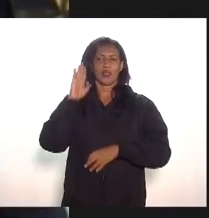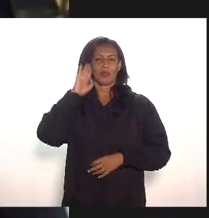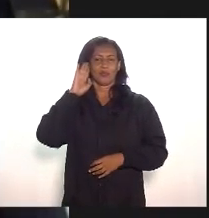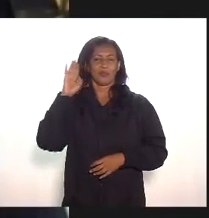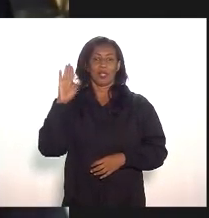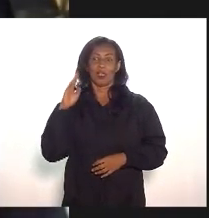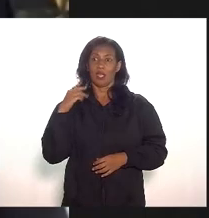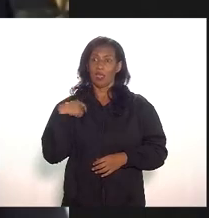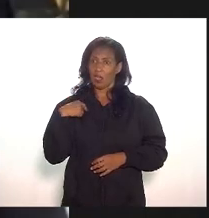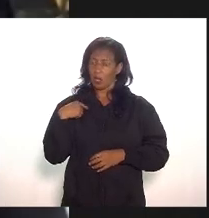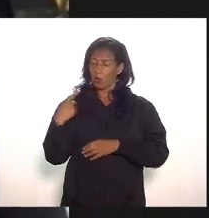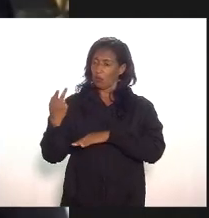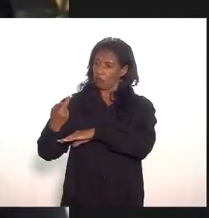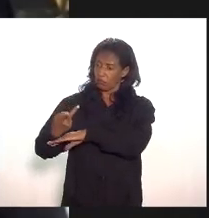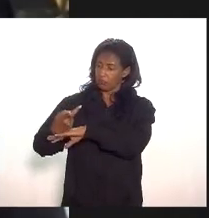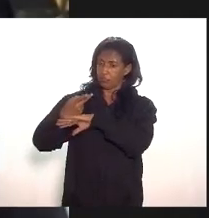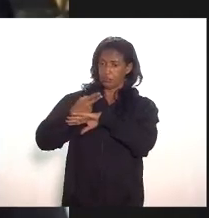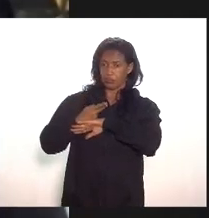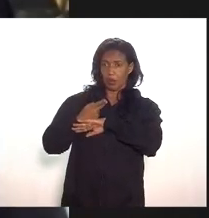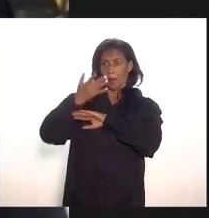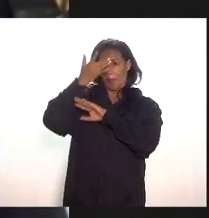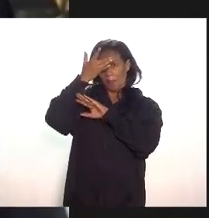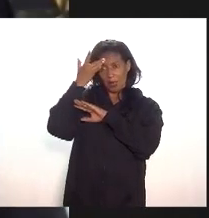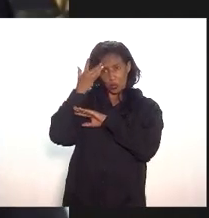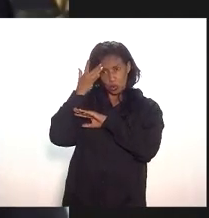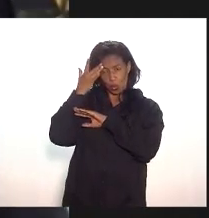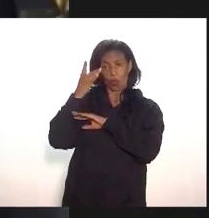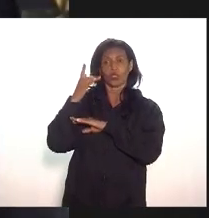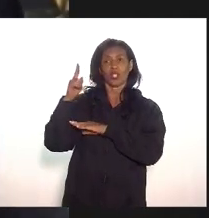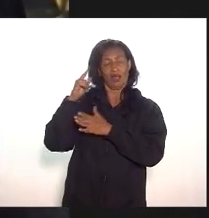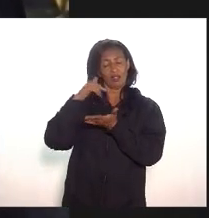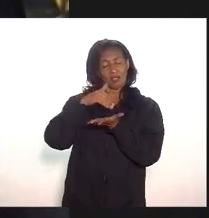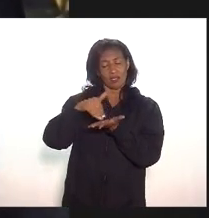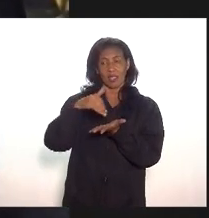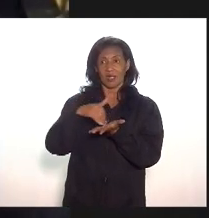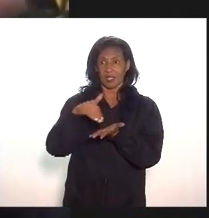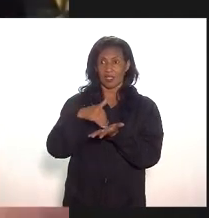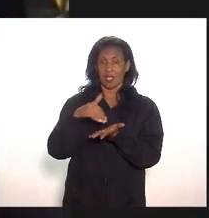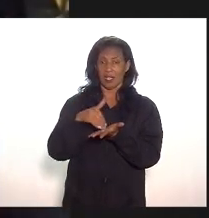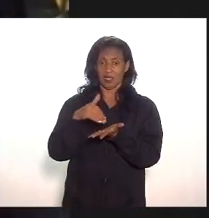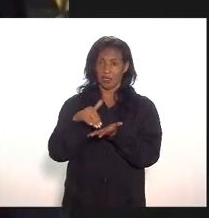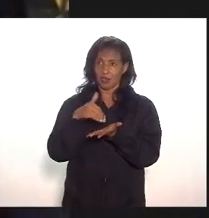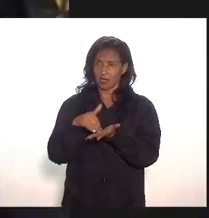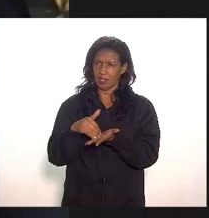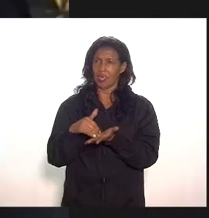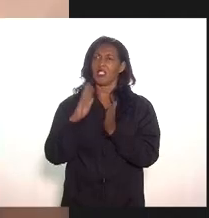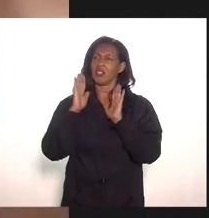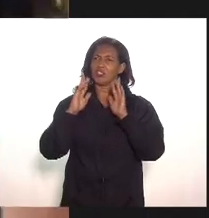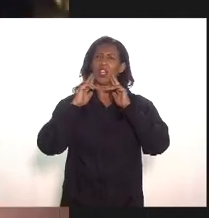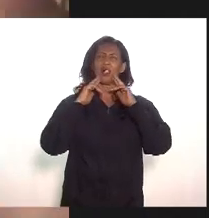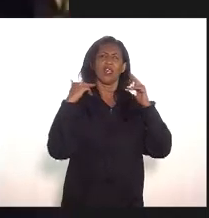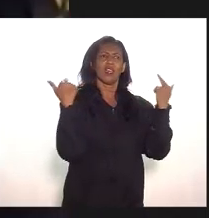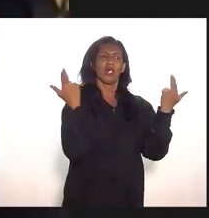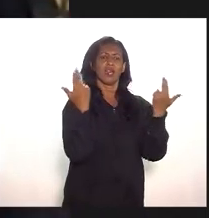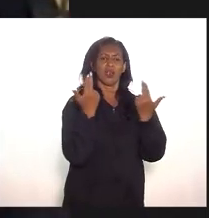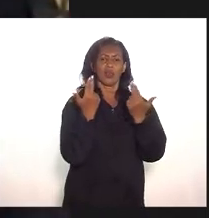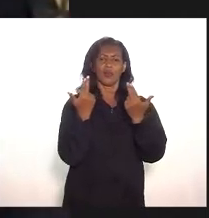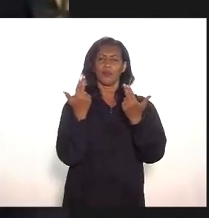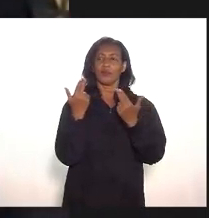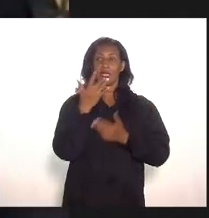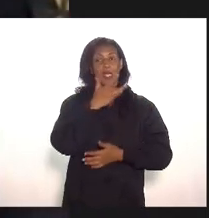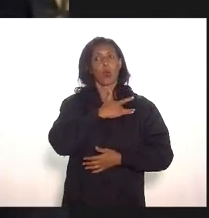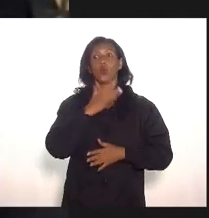fui procurada por pessoas da Secretaria de Educação que já estiveram em reuniões com a... Desculpa, Educação